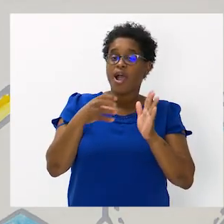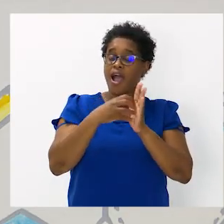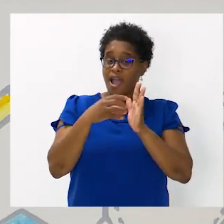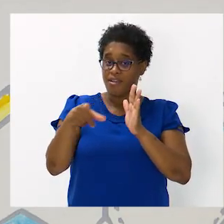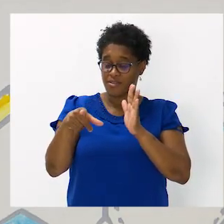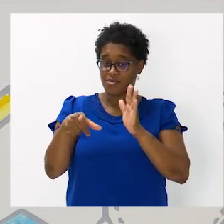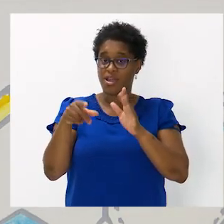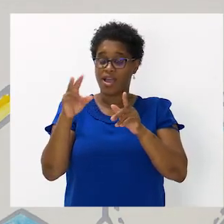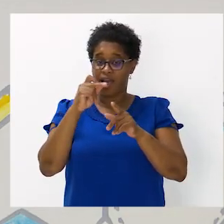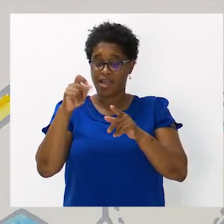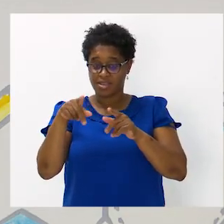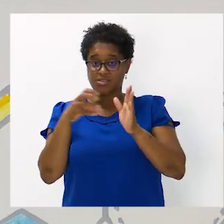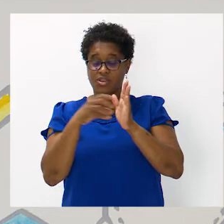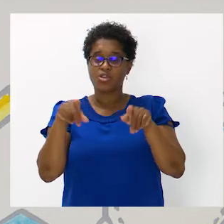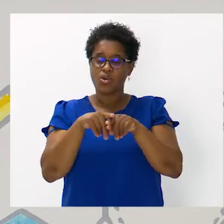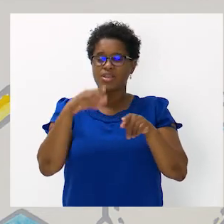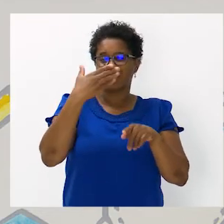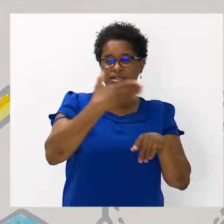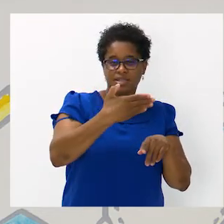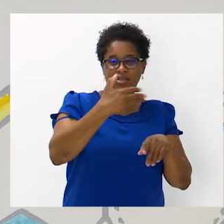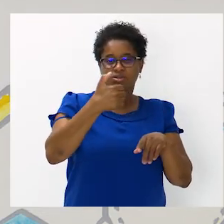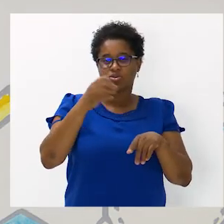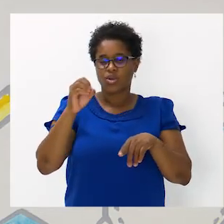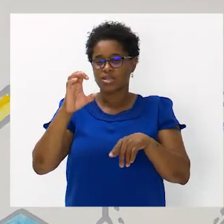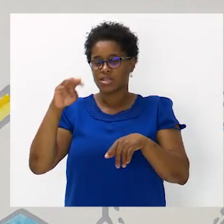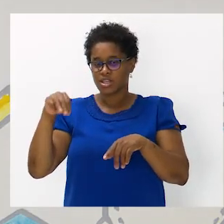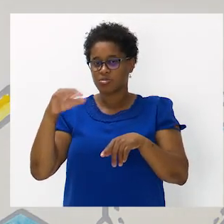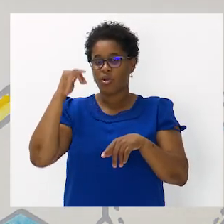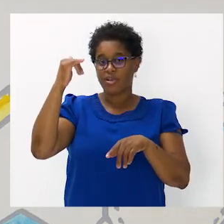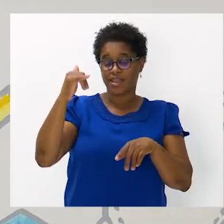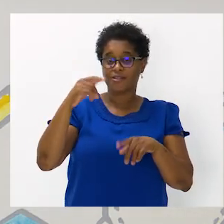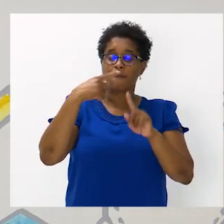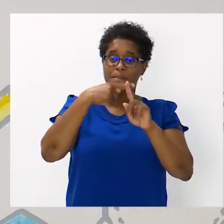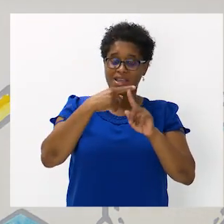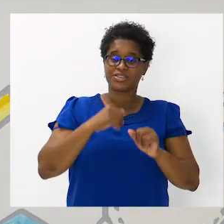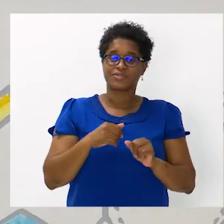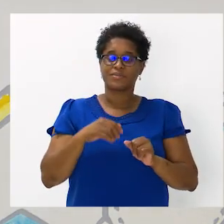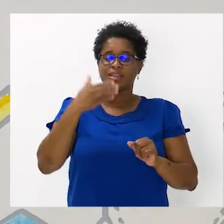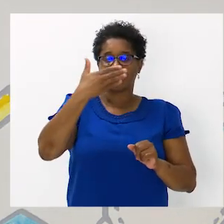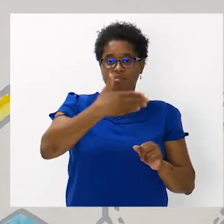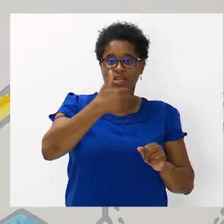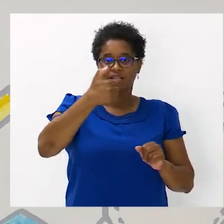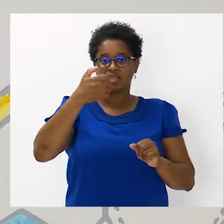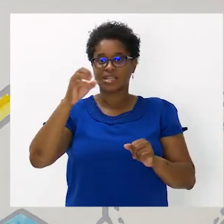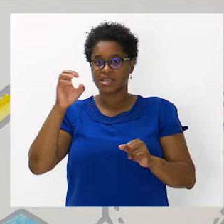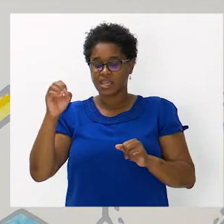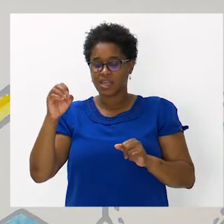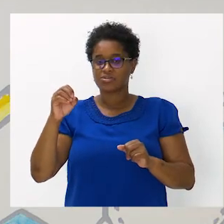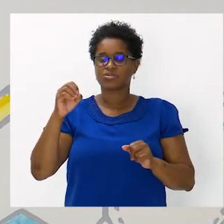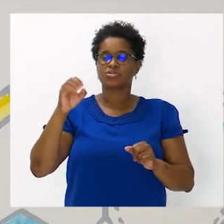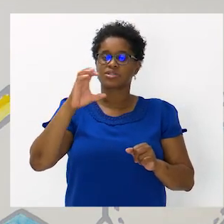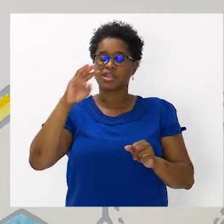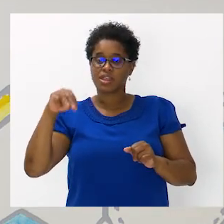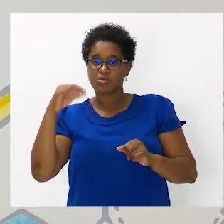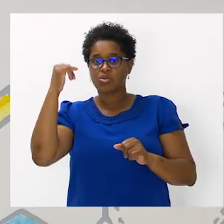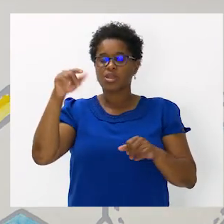desta figura é igual a 750 centímetros ao quadrado mais 1.500